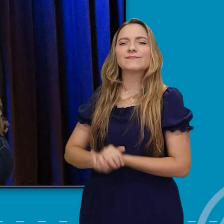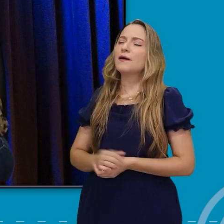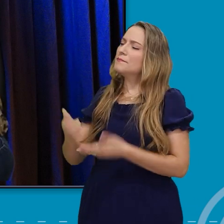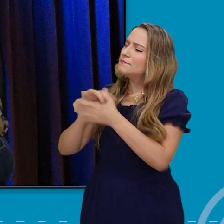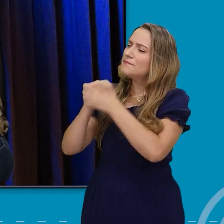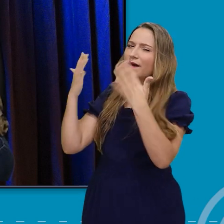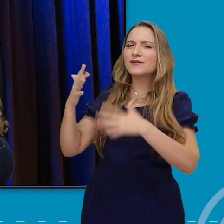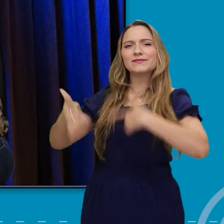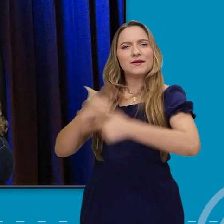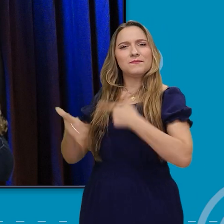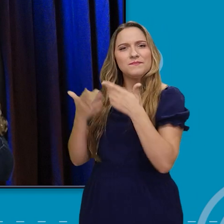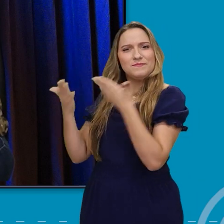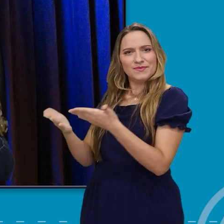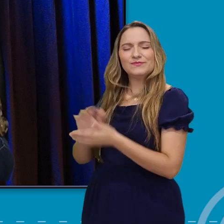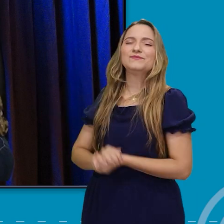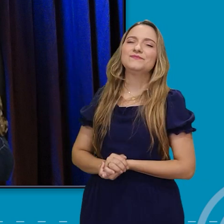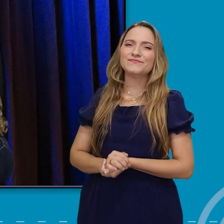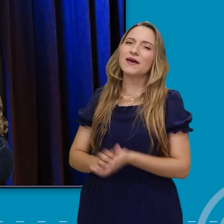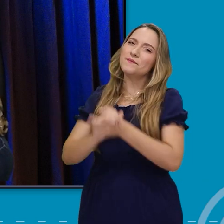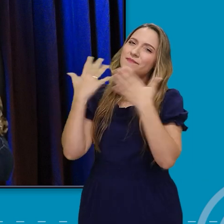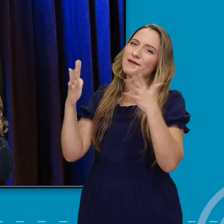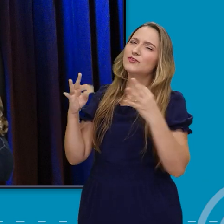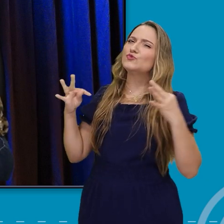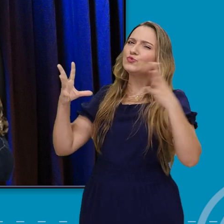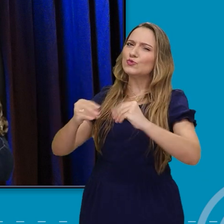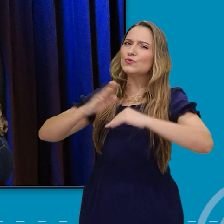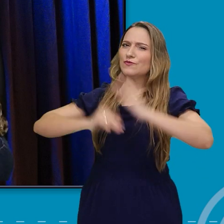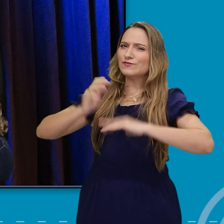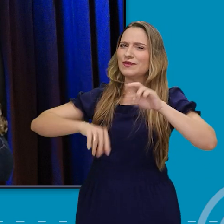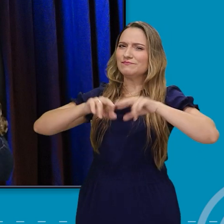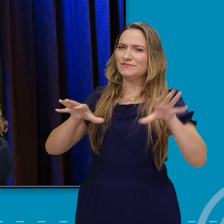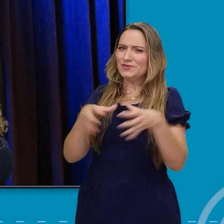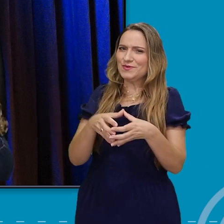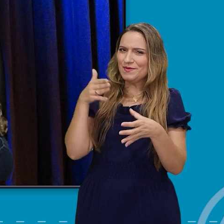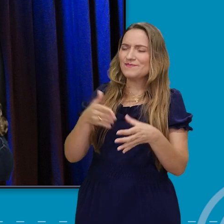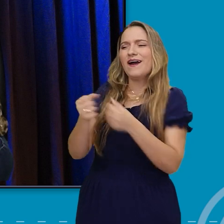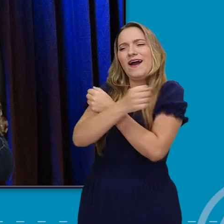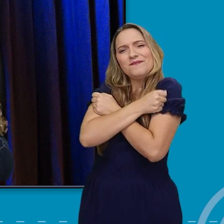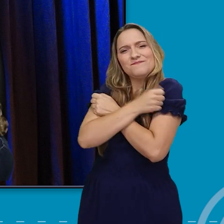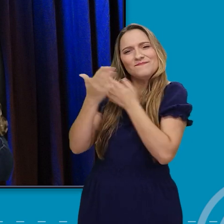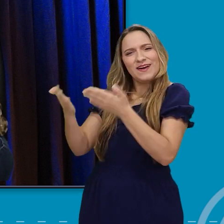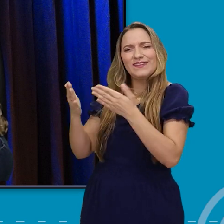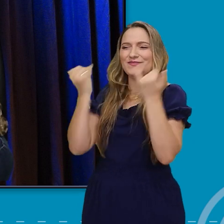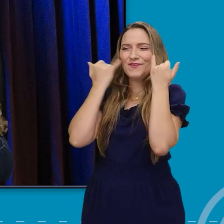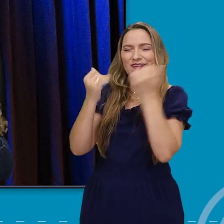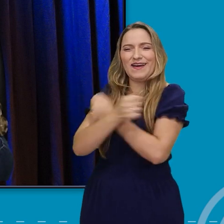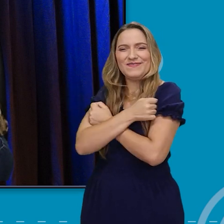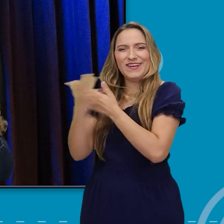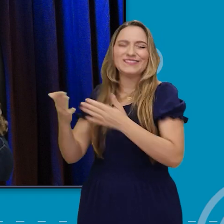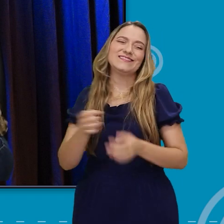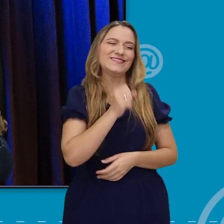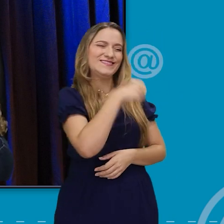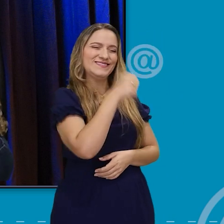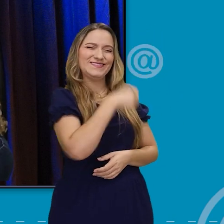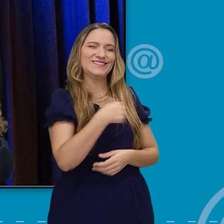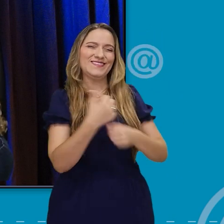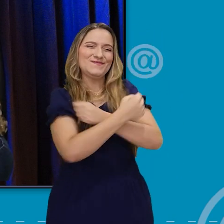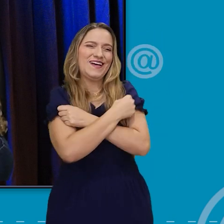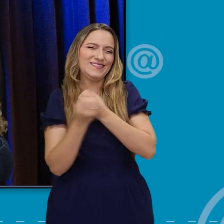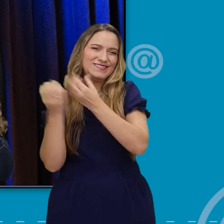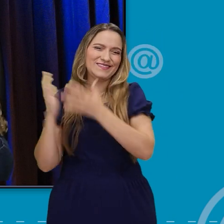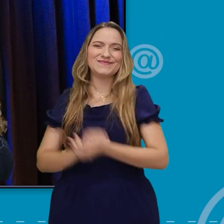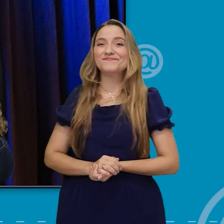vez. Parabéns pelo trabalho. Obrigada. Parabéns para todos esses profissionais. Manda um abraço nosso do Informando para eles. Mando sim, com